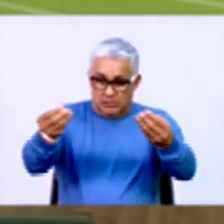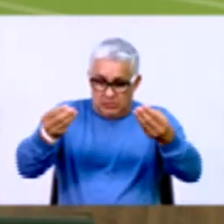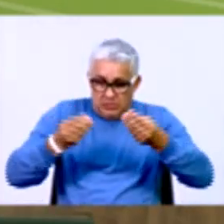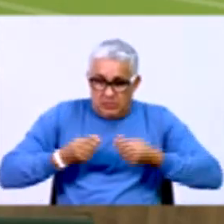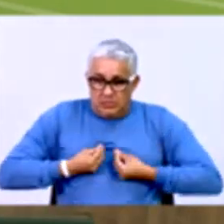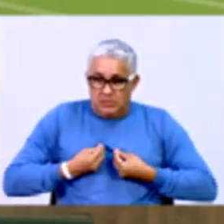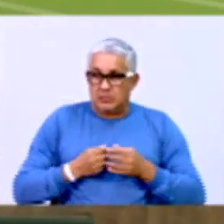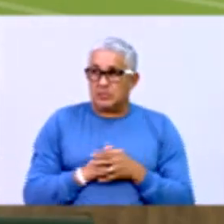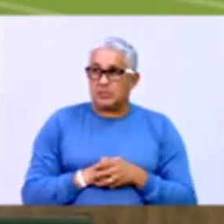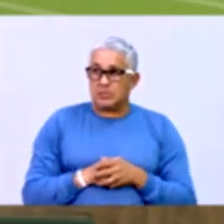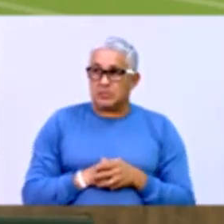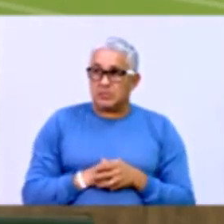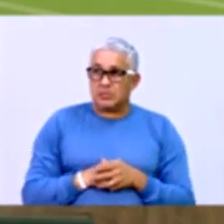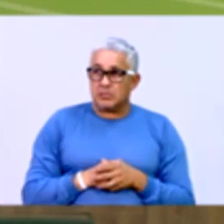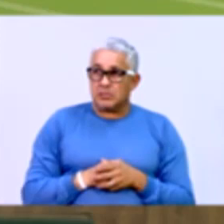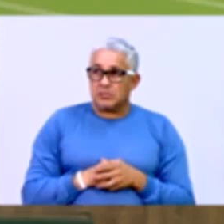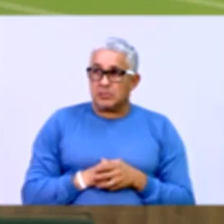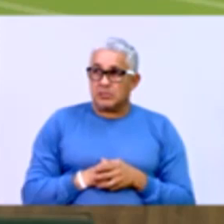analiso os relatórios.